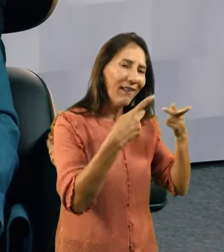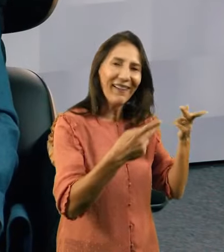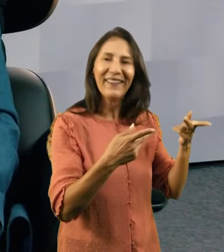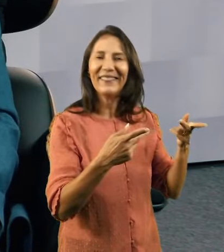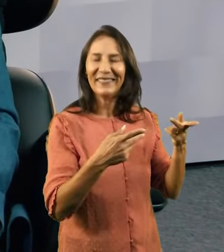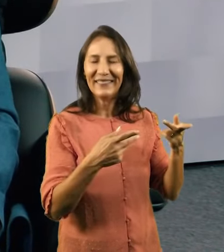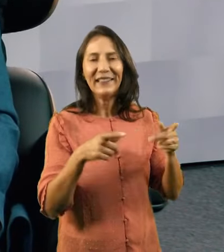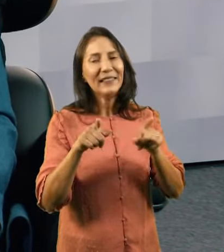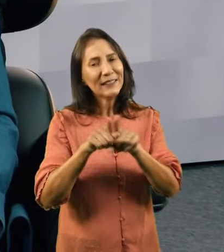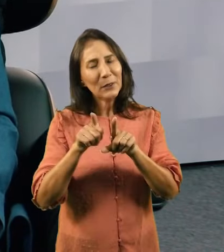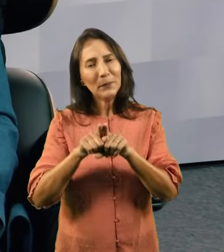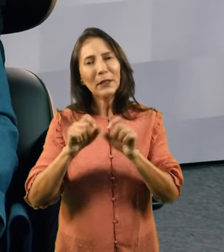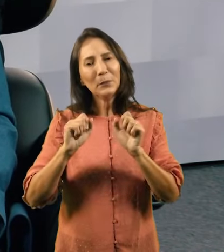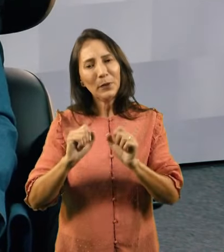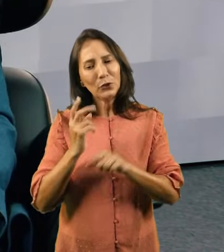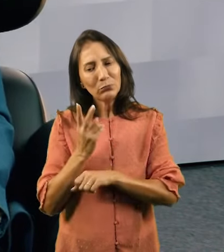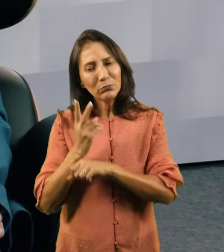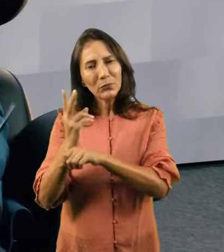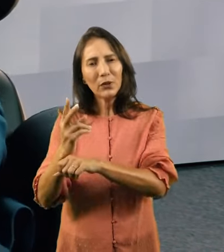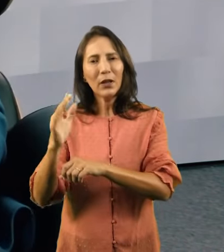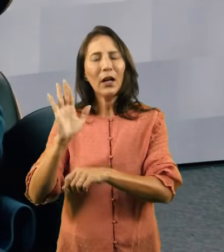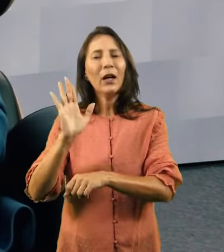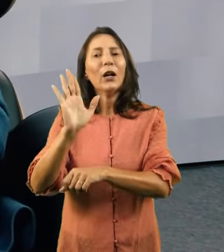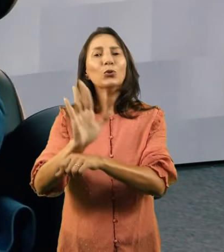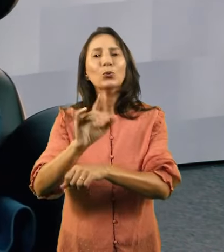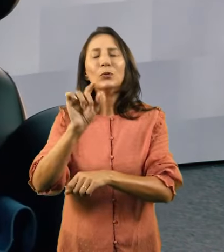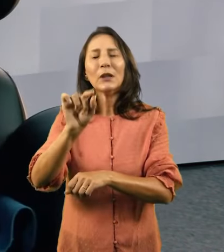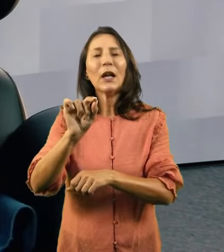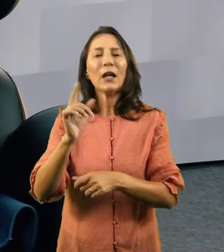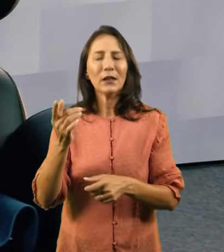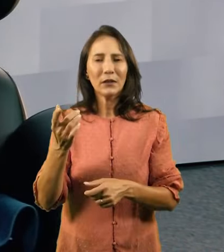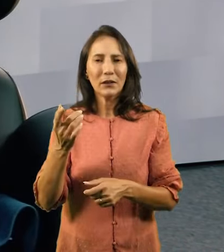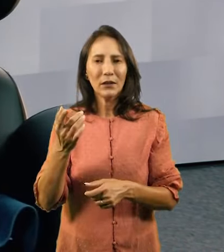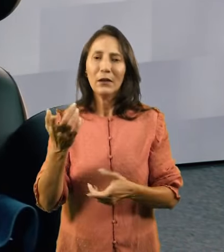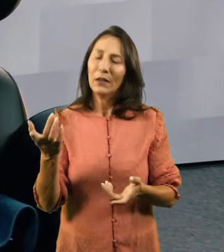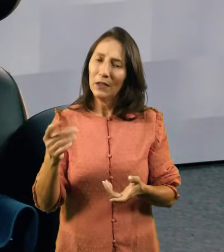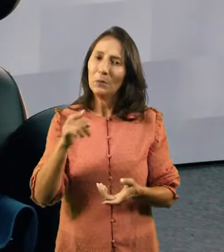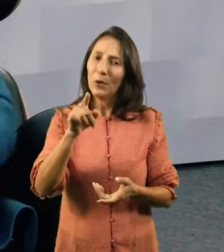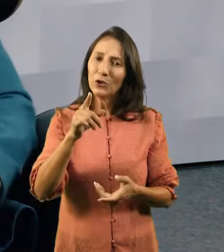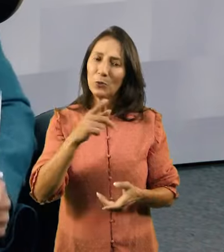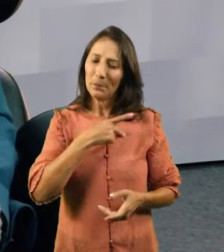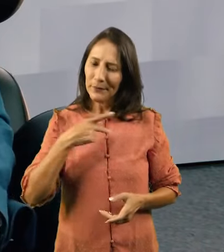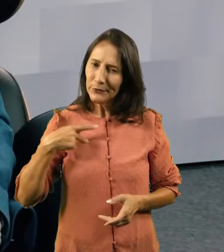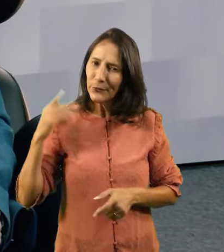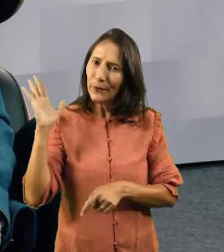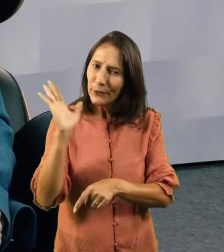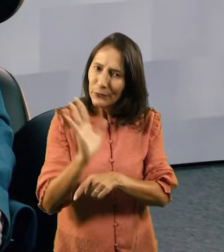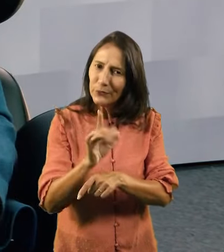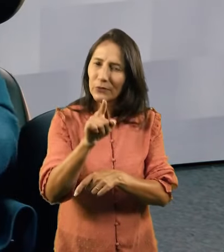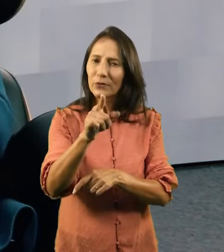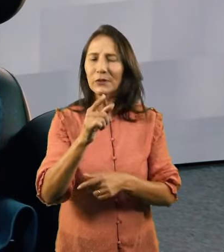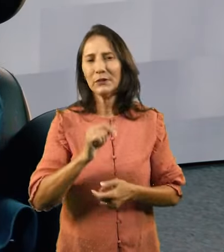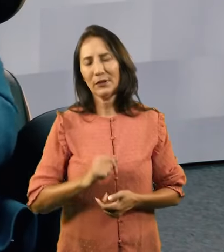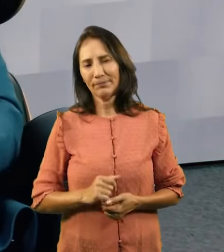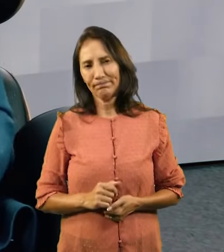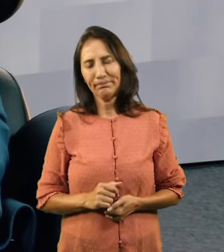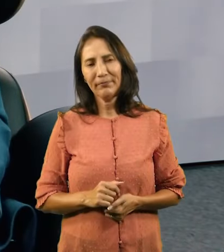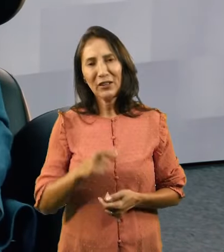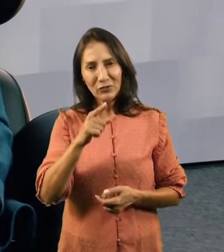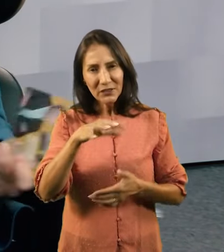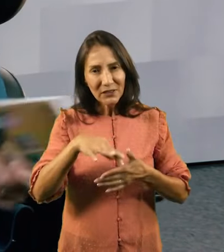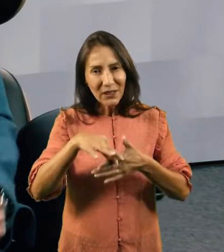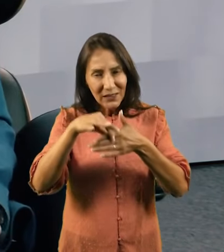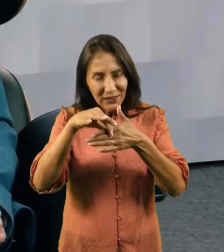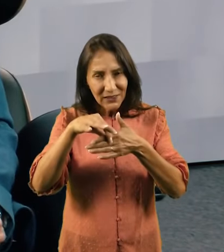religioso? Eu estou dizendo um homem de Deus, pautado na palavra de Deus, e eu buscar uma ajuda. Eu já vou logo procurar